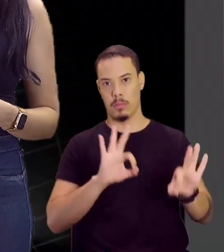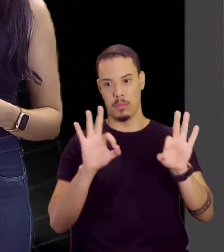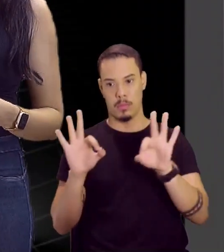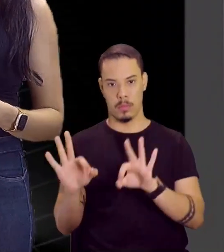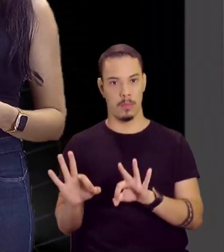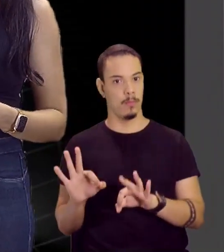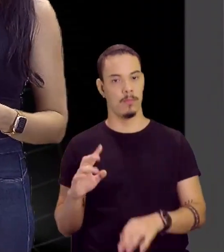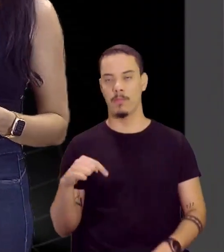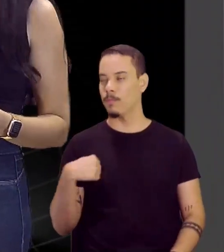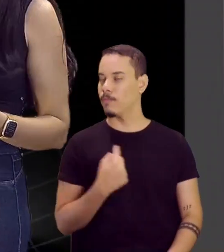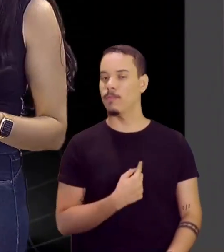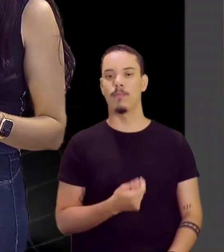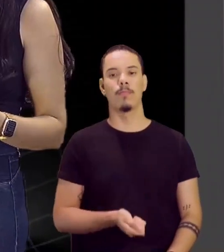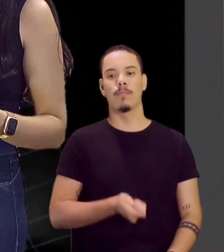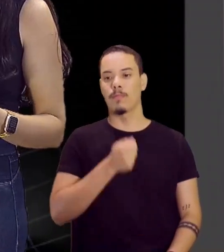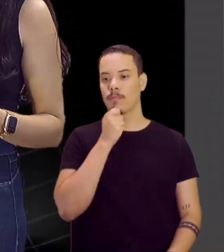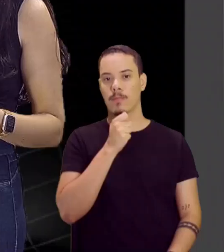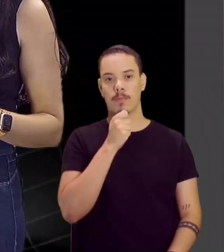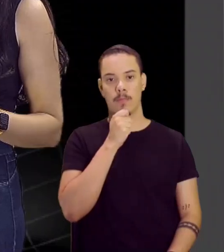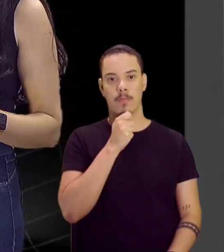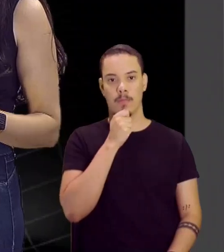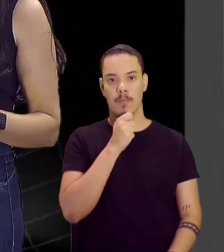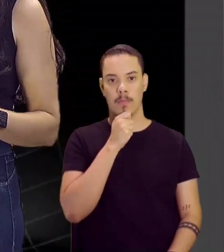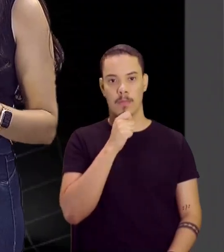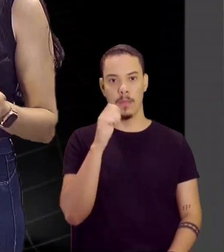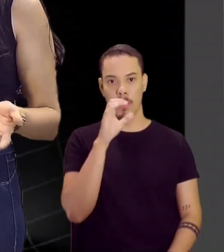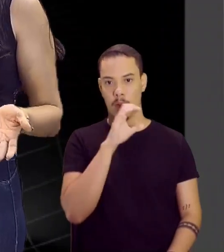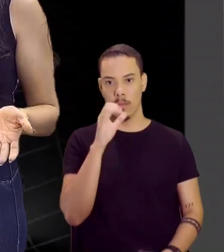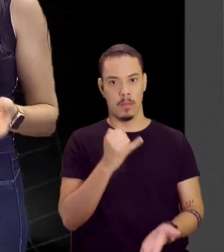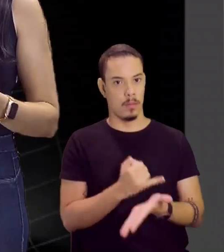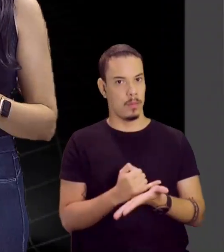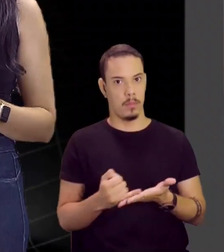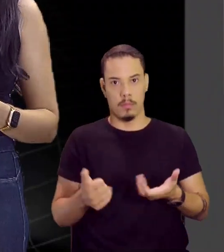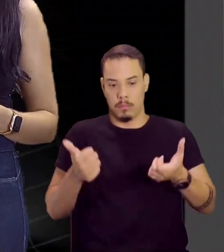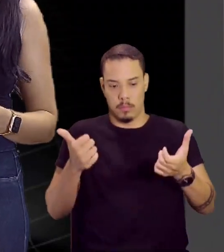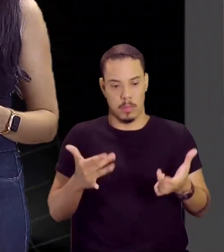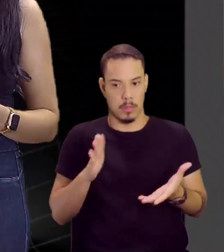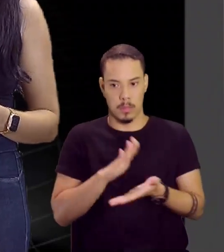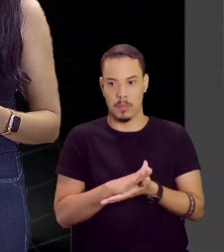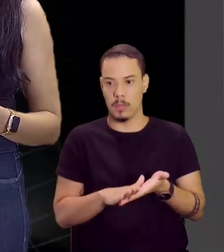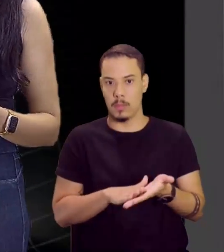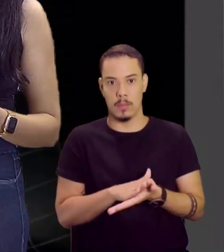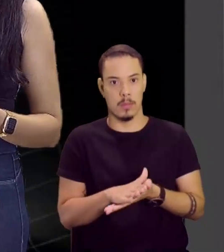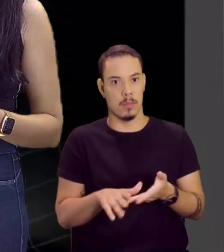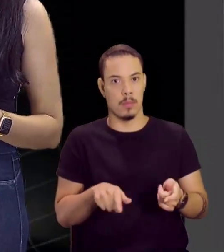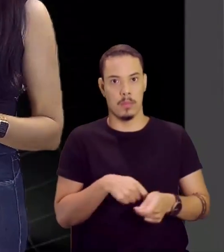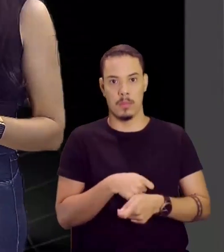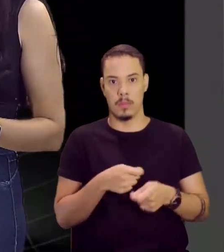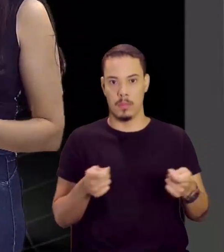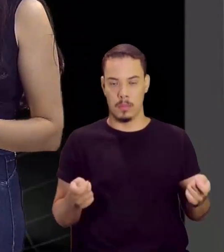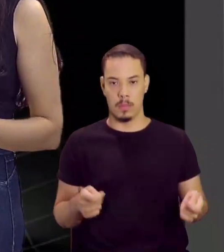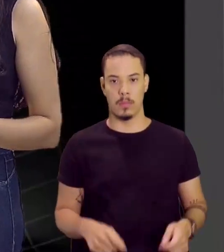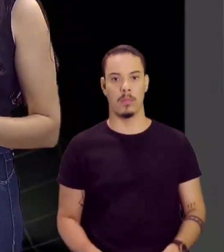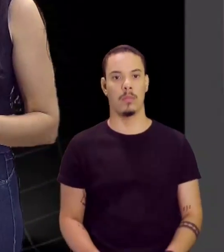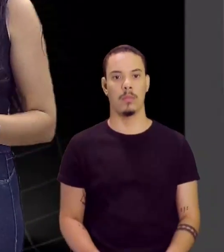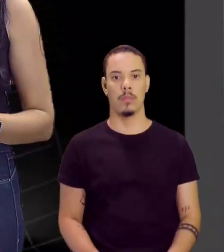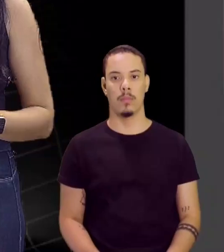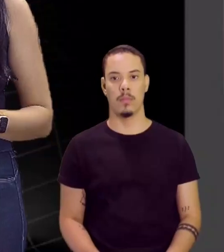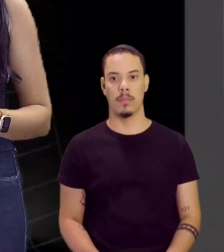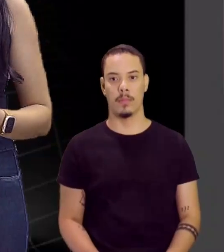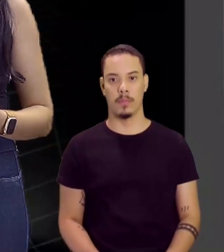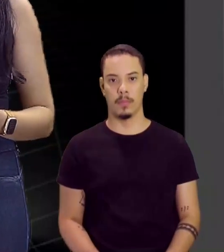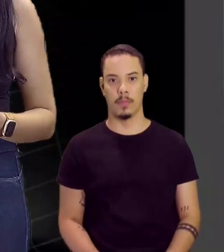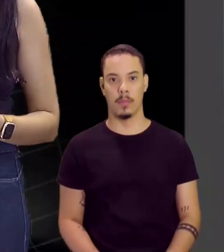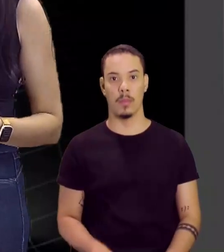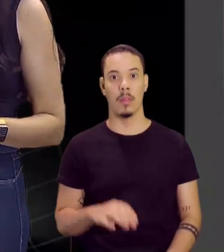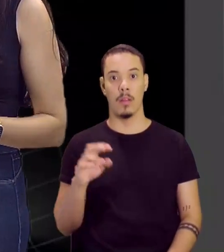também que não temos, né? Nós não temos essa velocidade inicial, não falou nada, então não é possível aqui construir essa... O